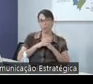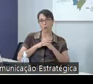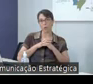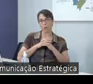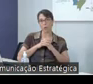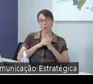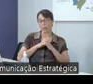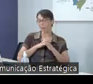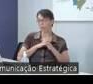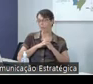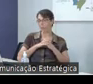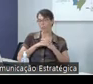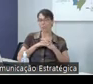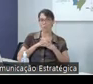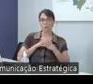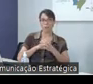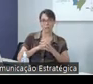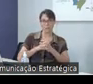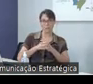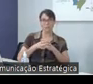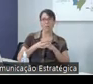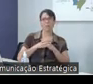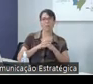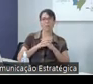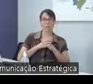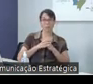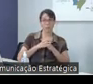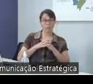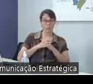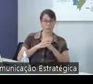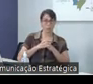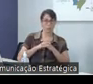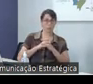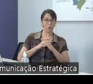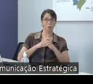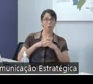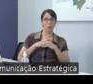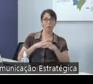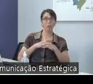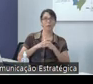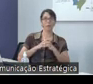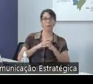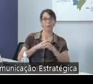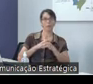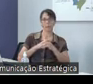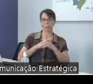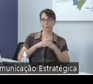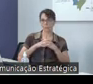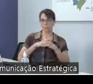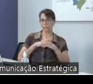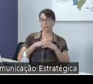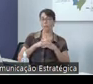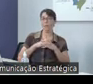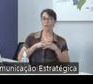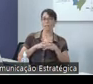total a gente tem um total de 295 mulheres identificadas no sim que como tendo carga viral